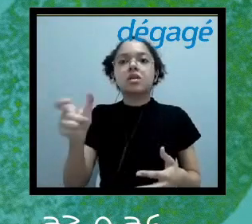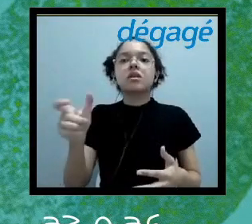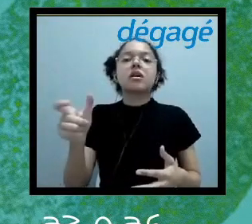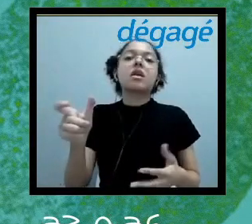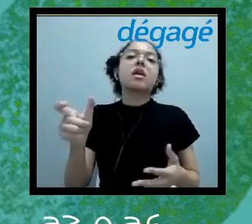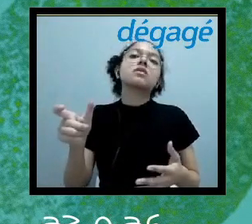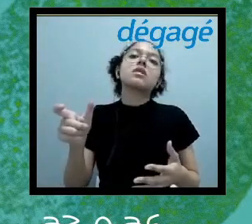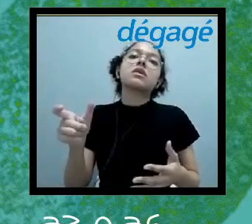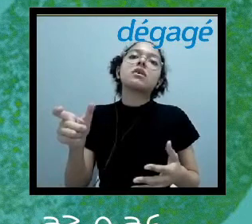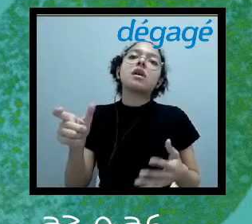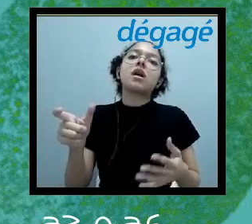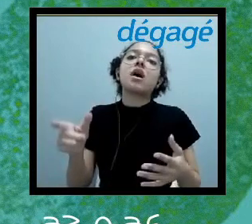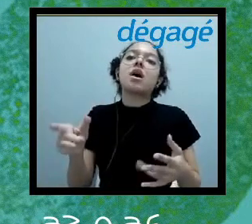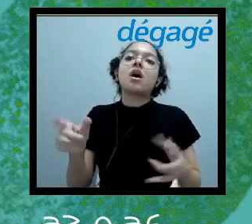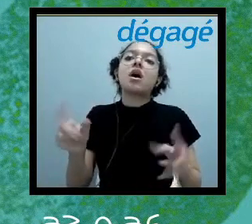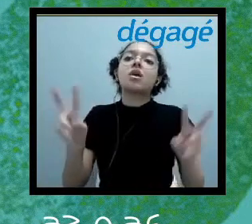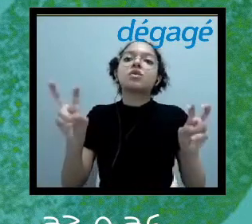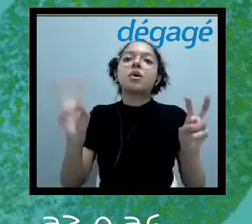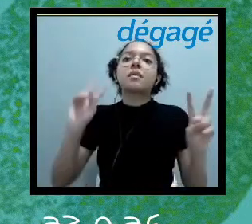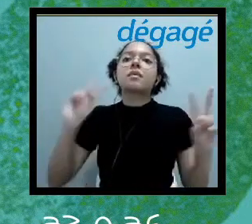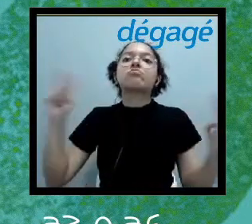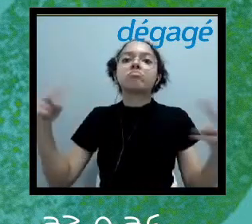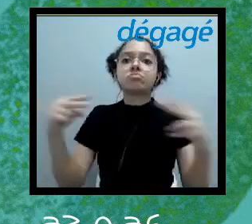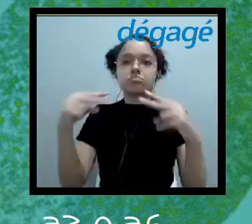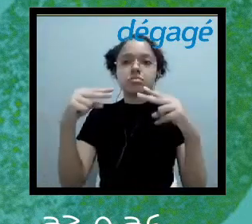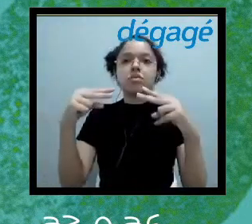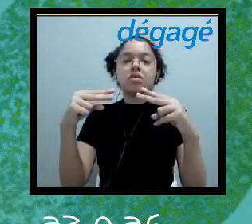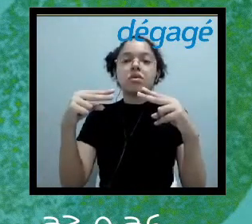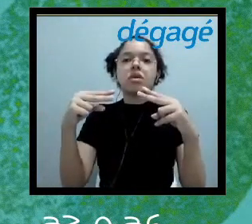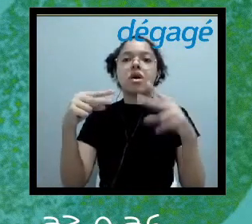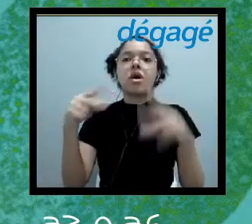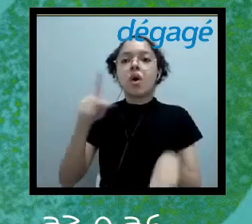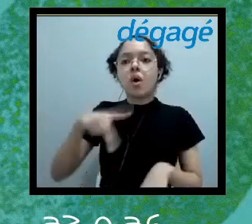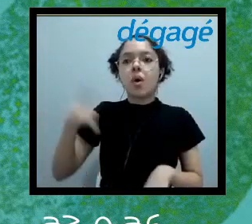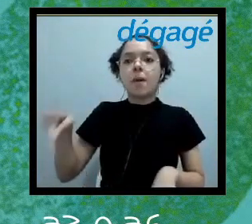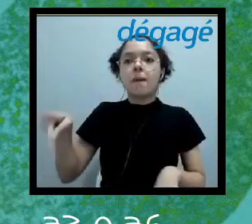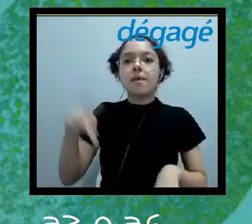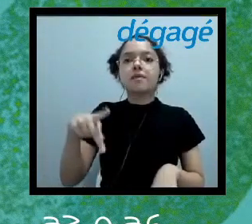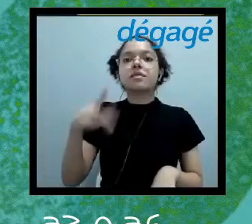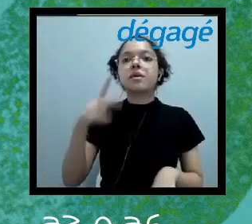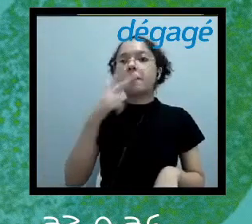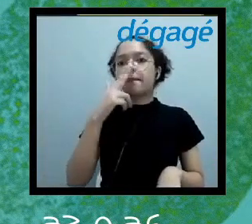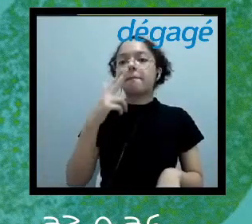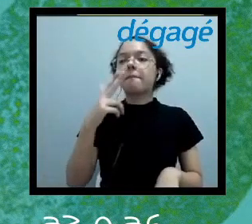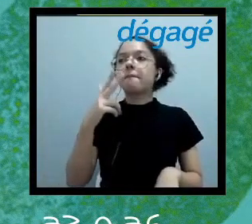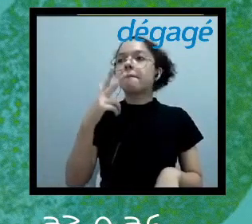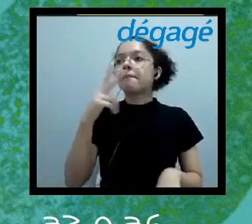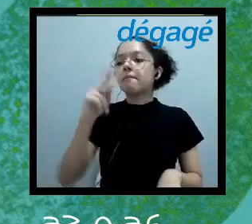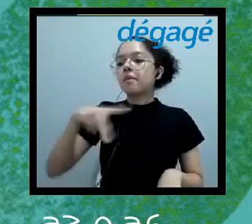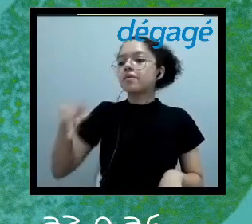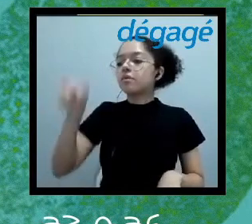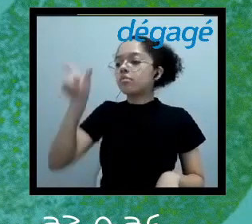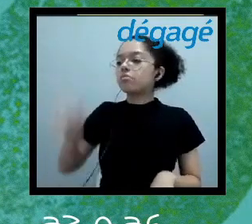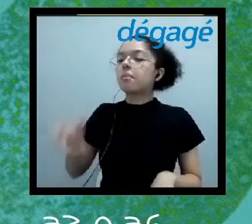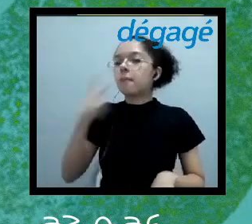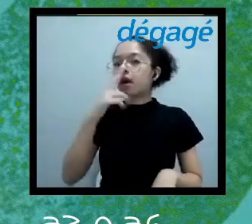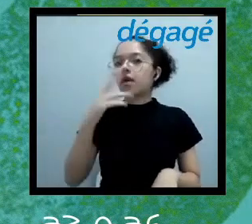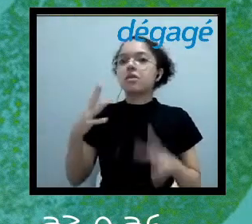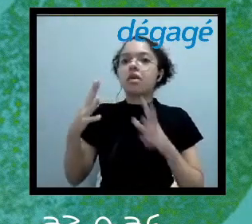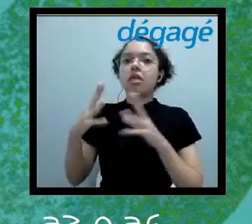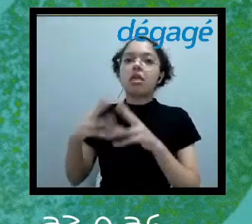falando da observação do olhar, né? Que horas que o professor fica invisível. Uhum. Isso é muito massa. Que demonstra